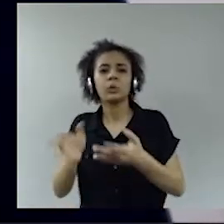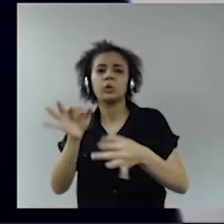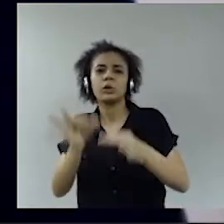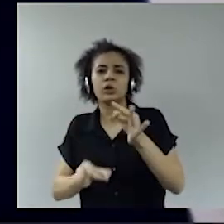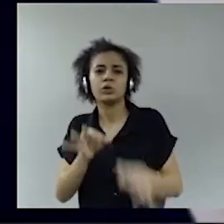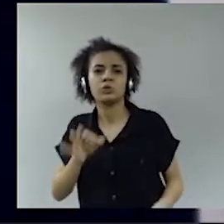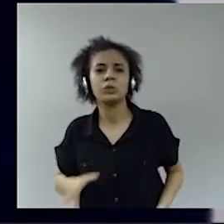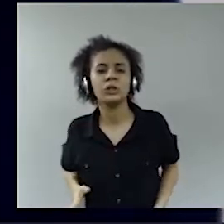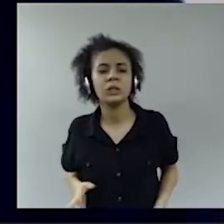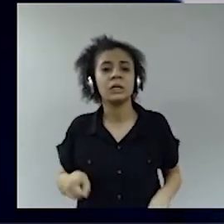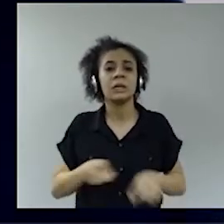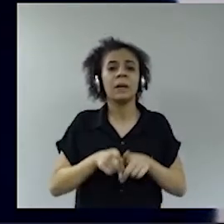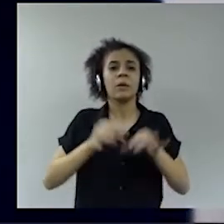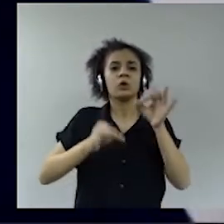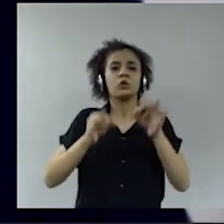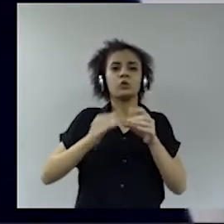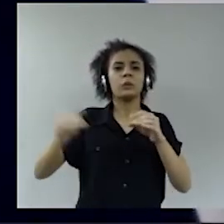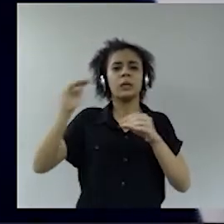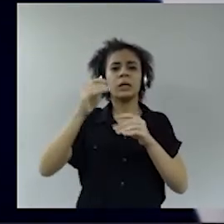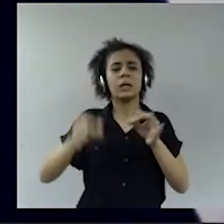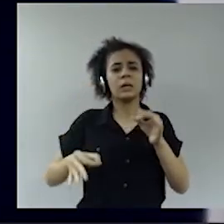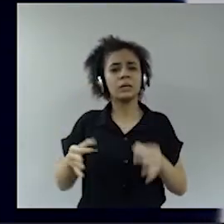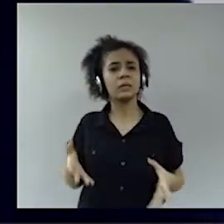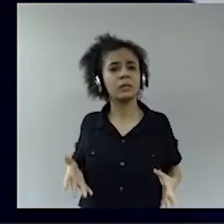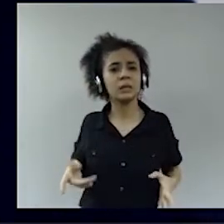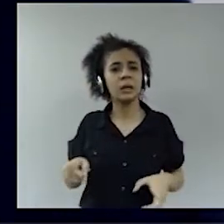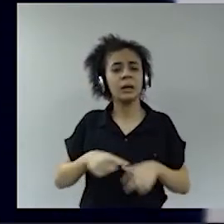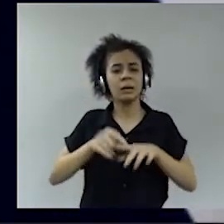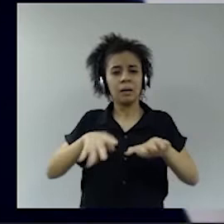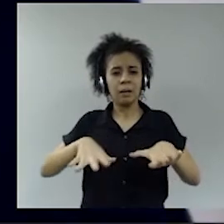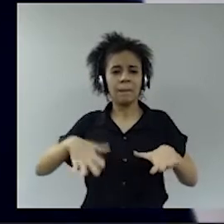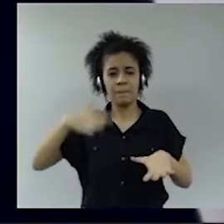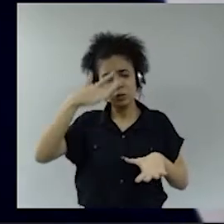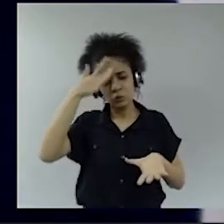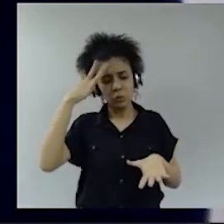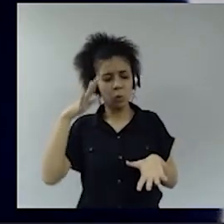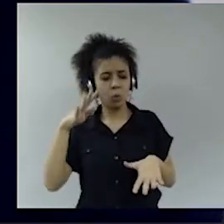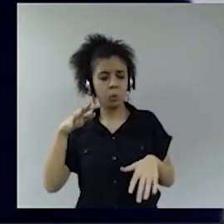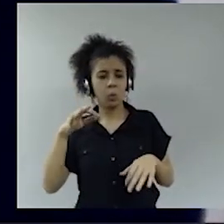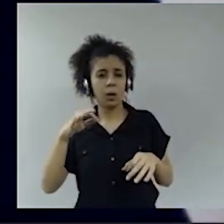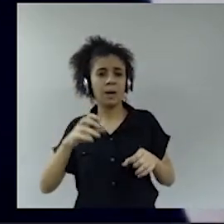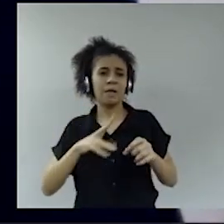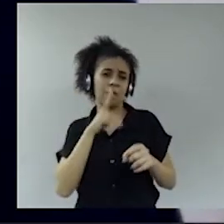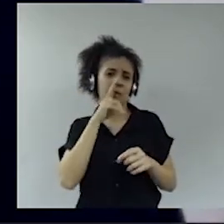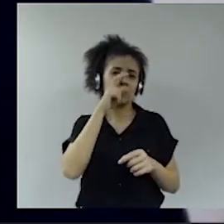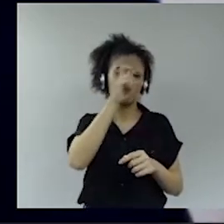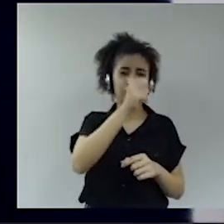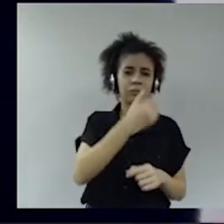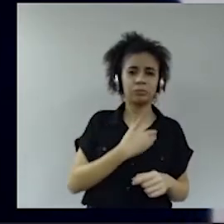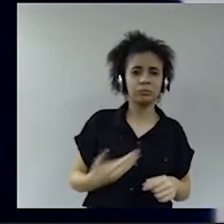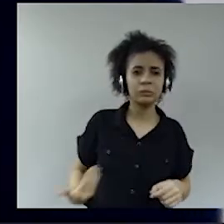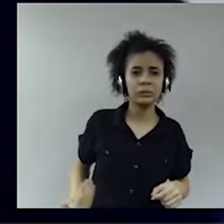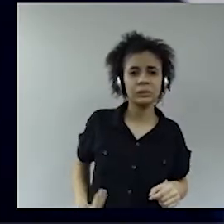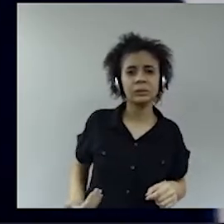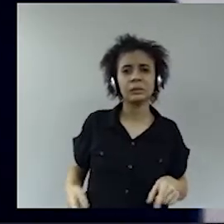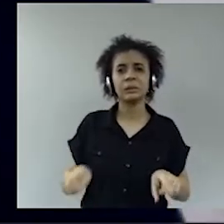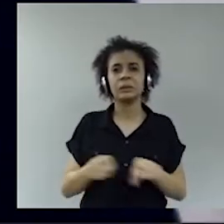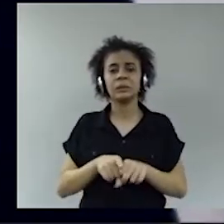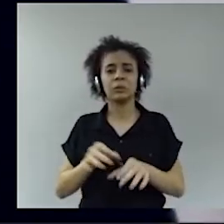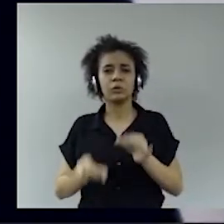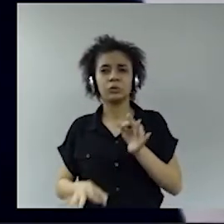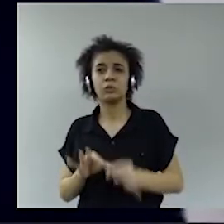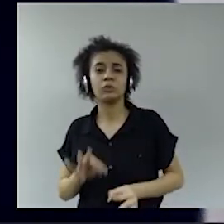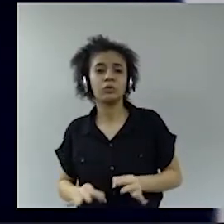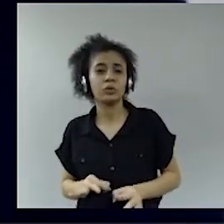justiça, do juiz-presidente, do corpo de sentença, da força pública, dos serventuários da